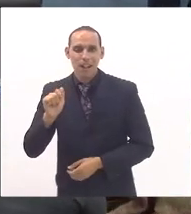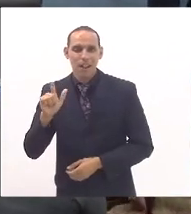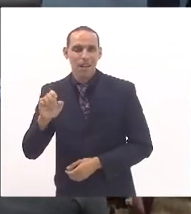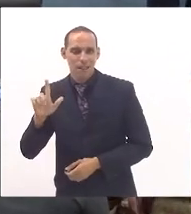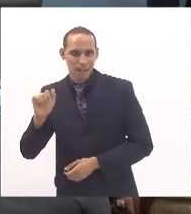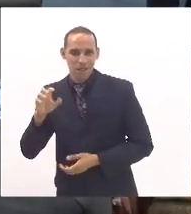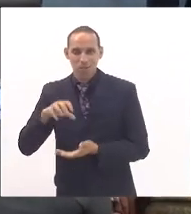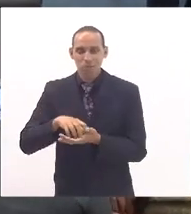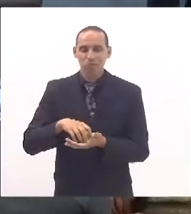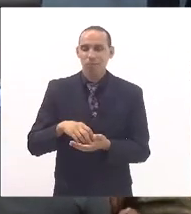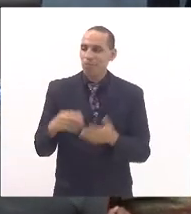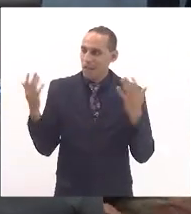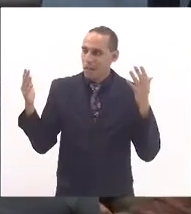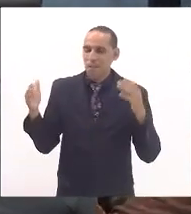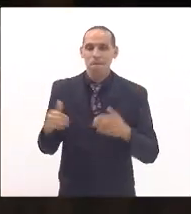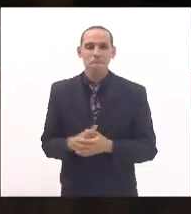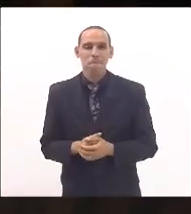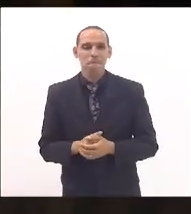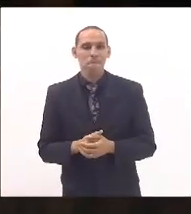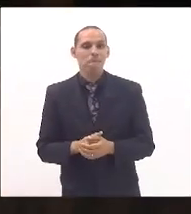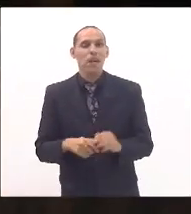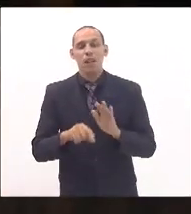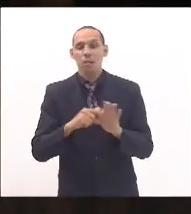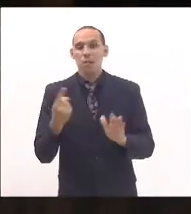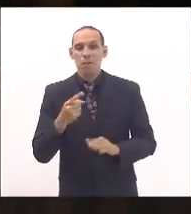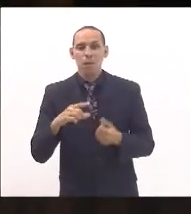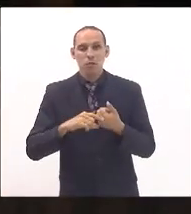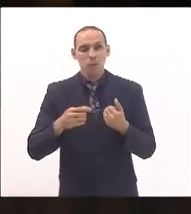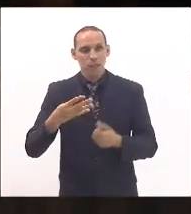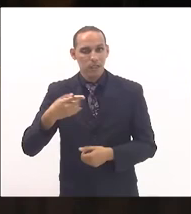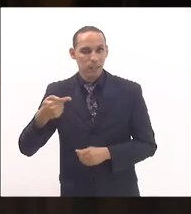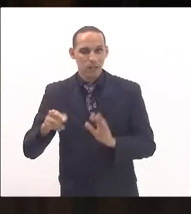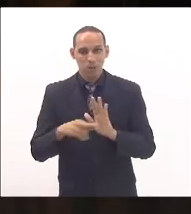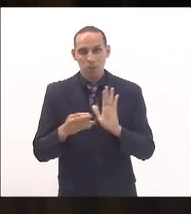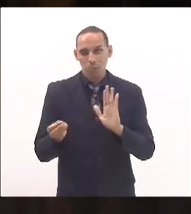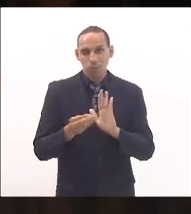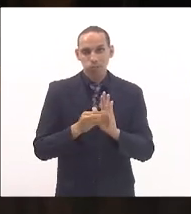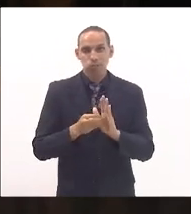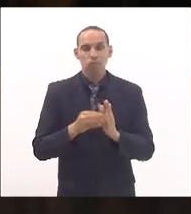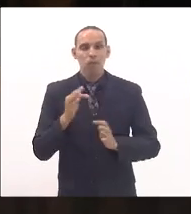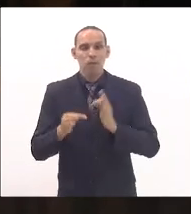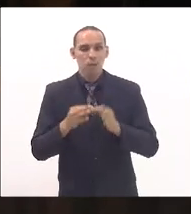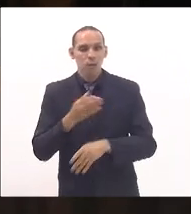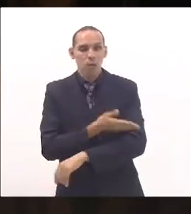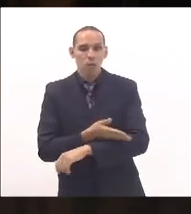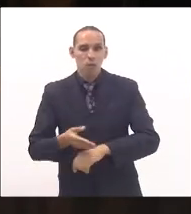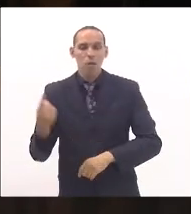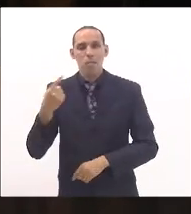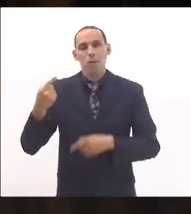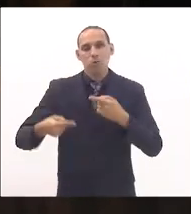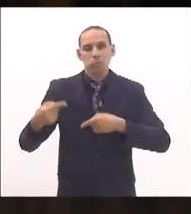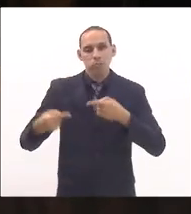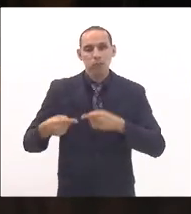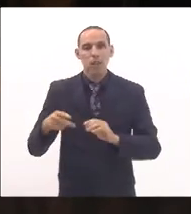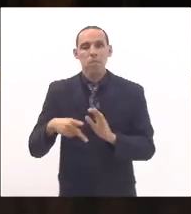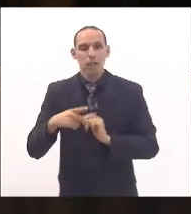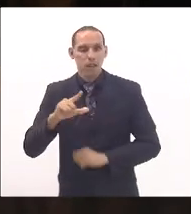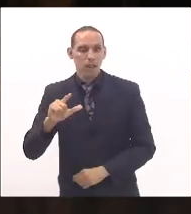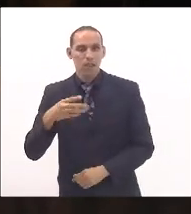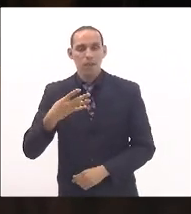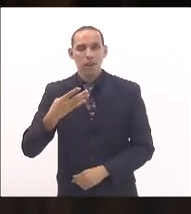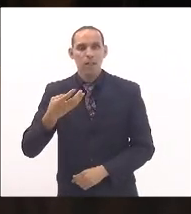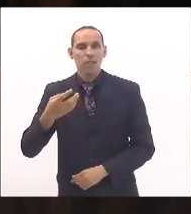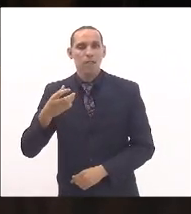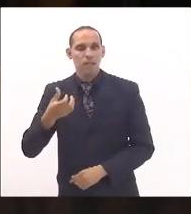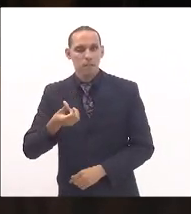Parabéns. De acordo com o parágrafo 1º do artigo 47, o regimento interno em tramitação ordinária em primeira discussão, projeto de lei